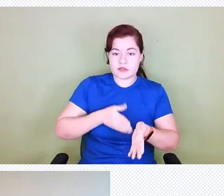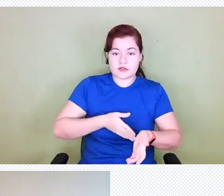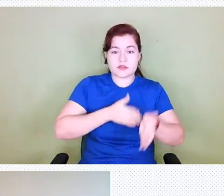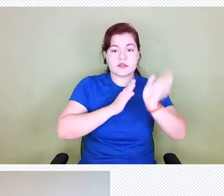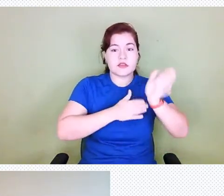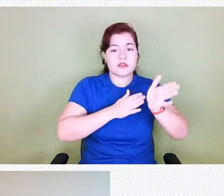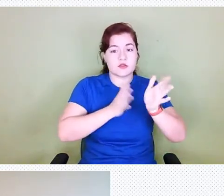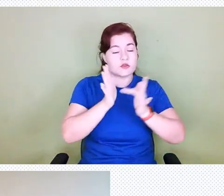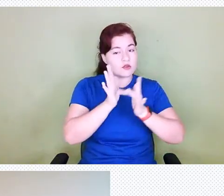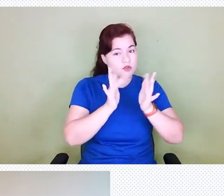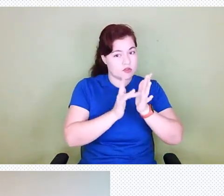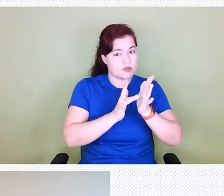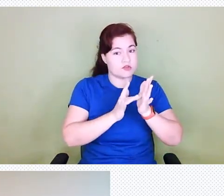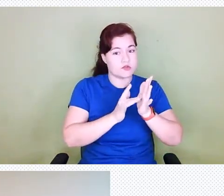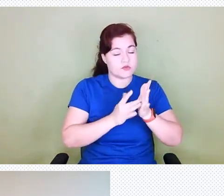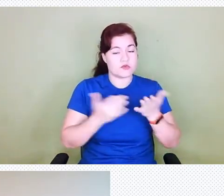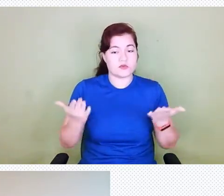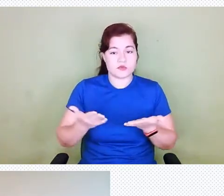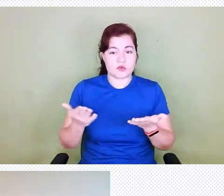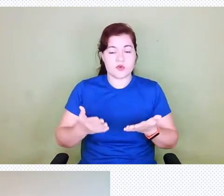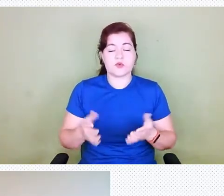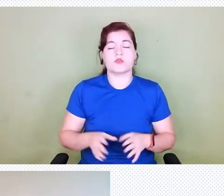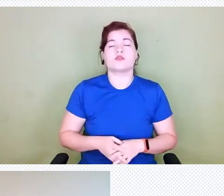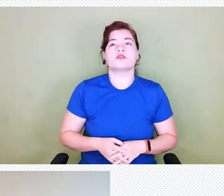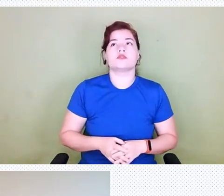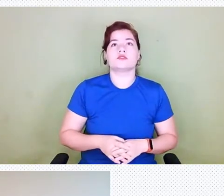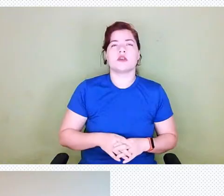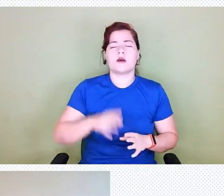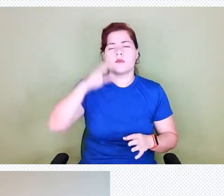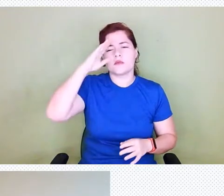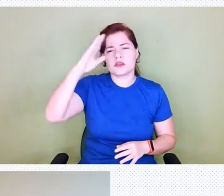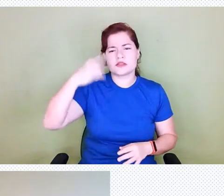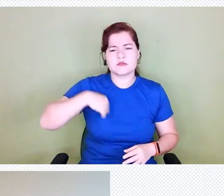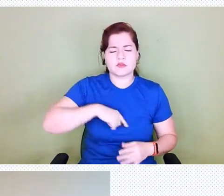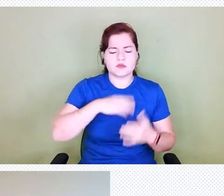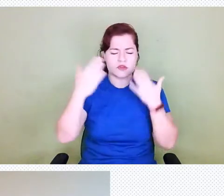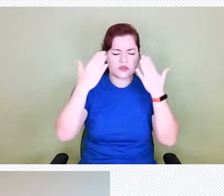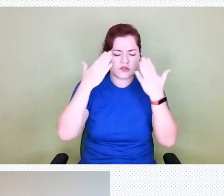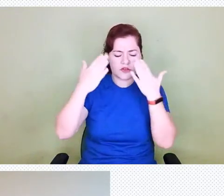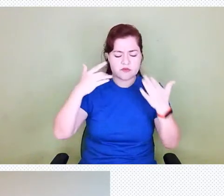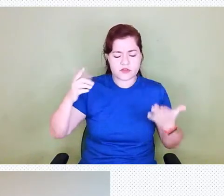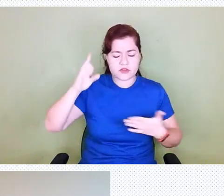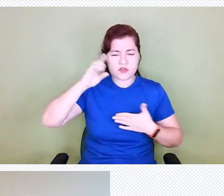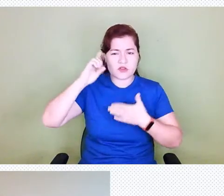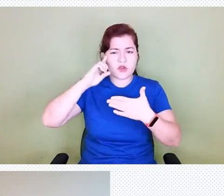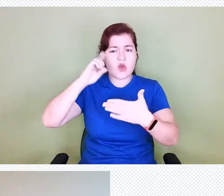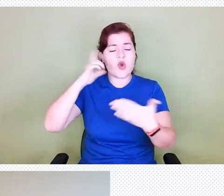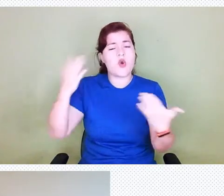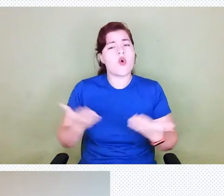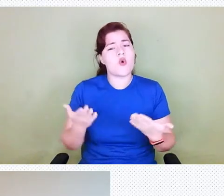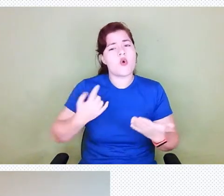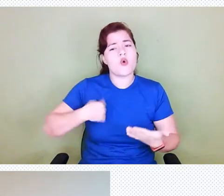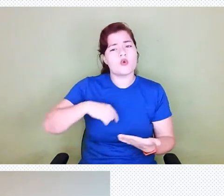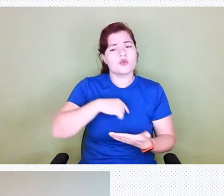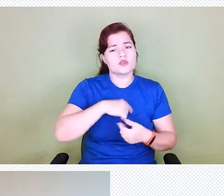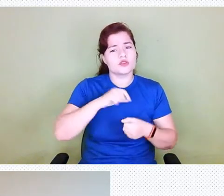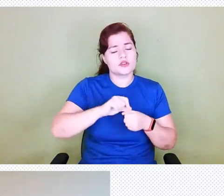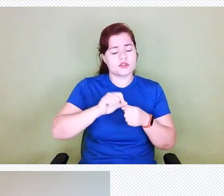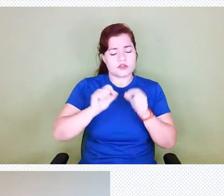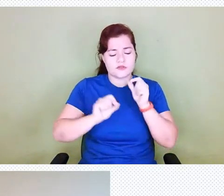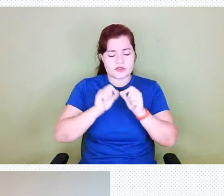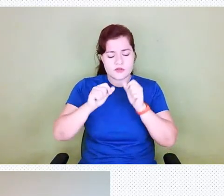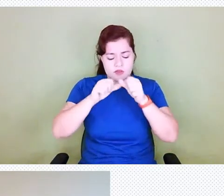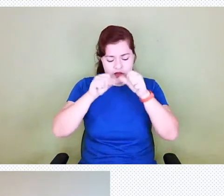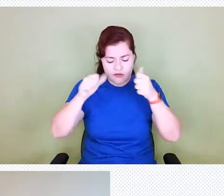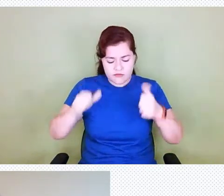Como naquele tempo, mas principalmente vamos refletir no dia a dia de hoje, que nós façamos uma